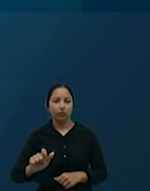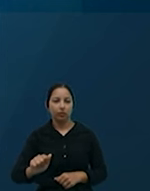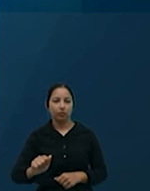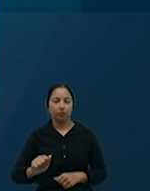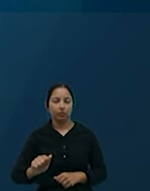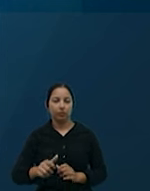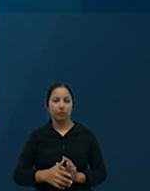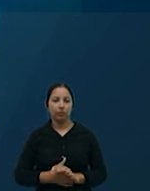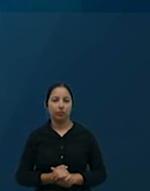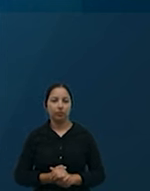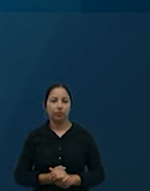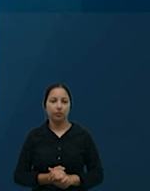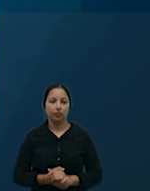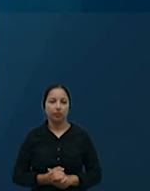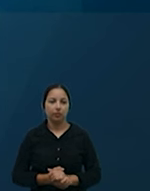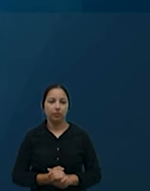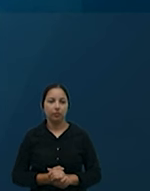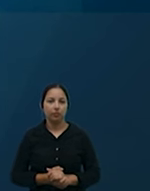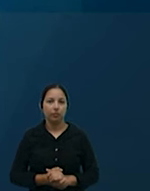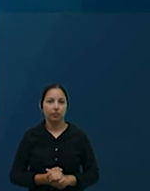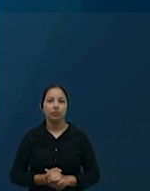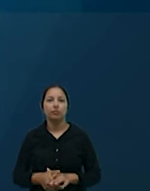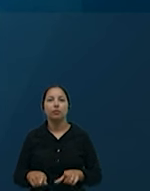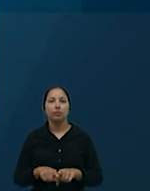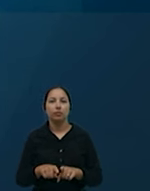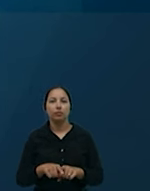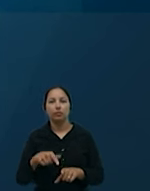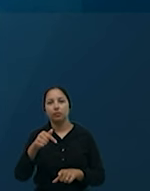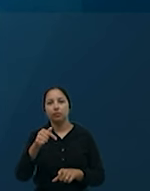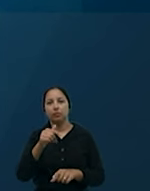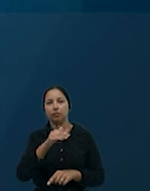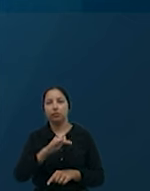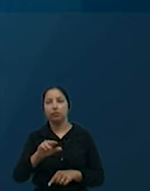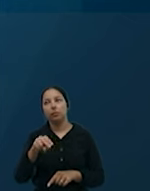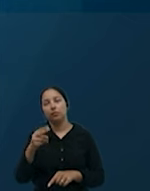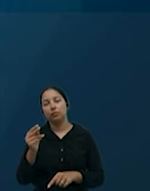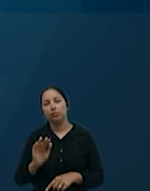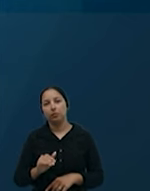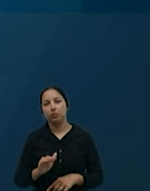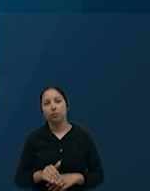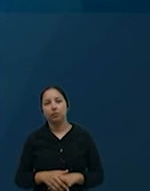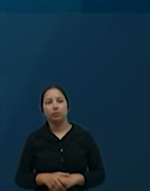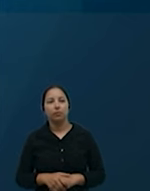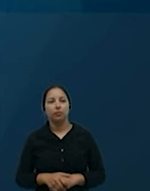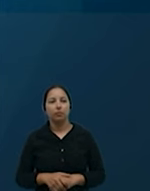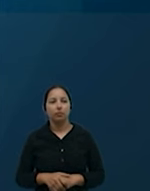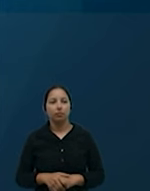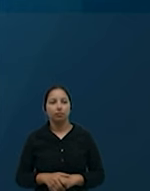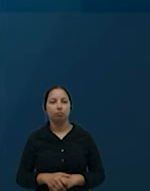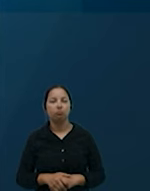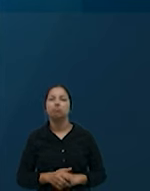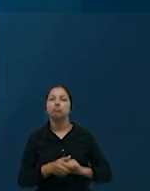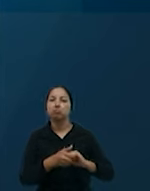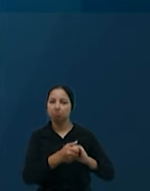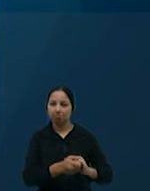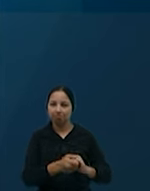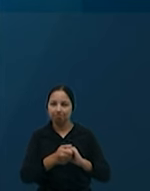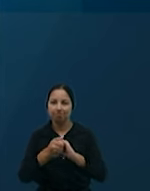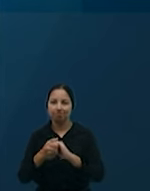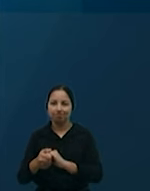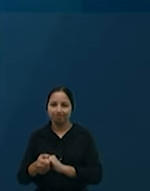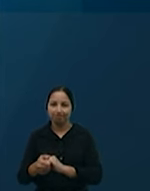Também 7,5 minutos, doutor, ou menos, por favor. Claro. Excelentíssima senhora presidente, em quem cumprimento em nome dos demais